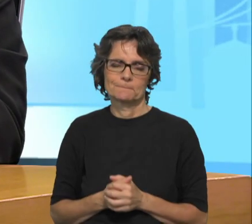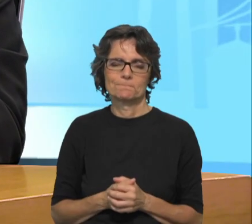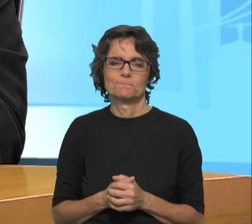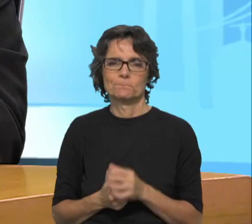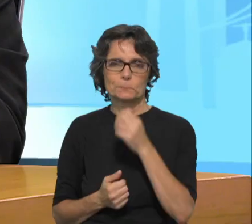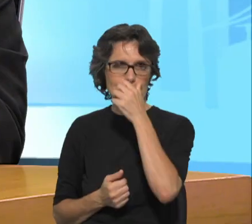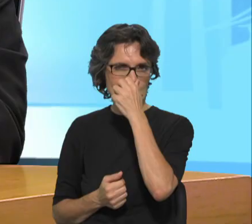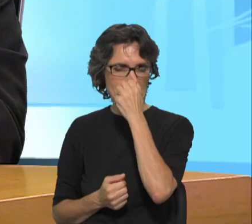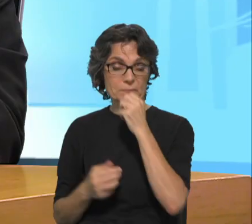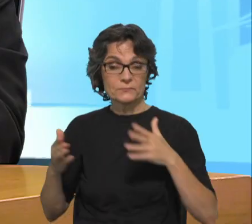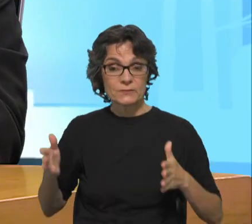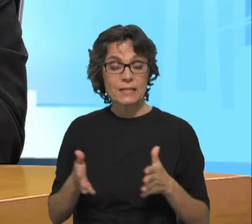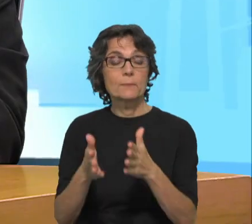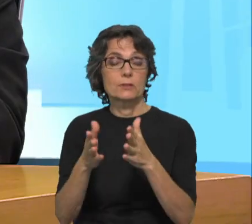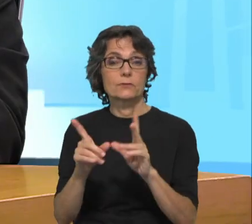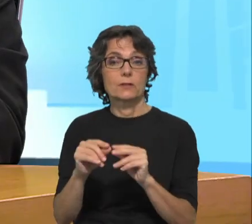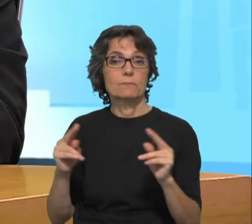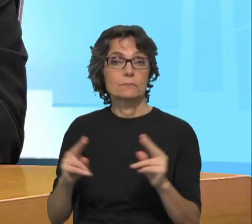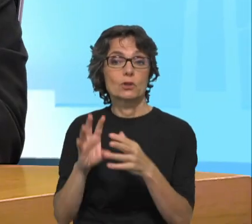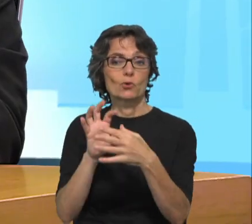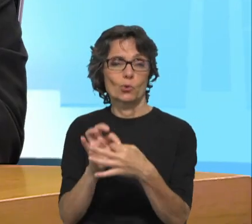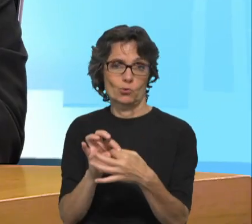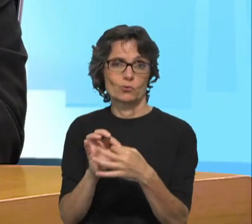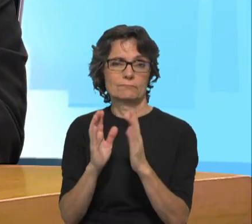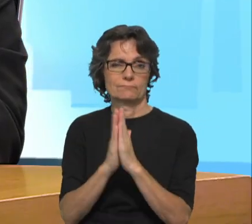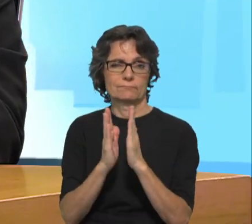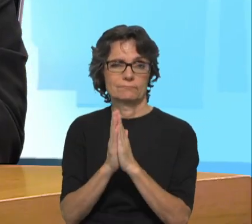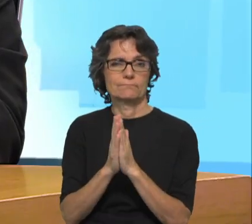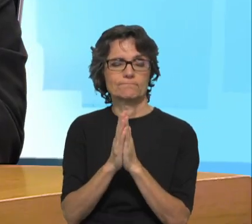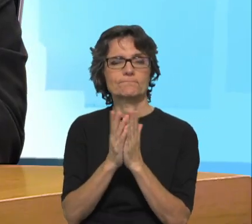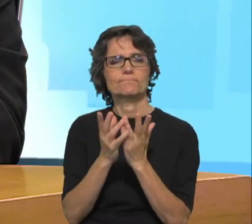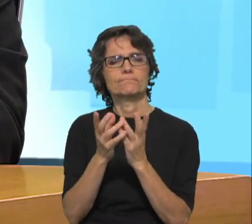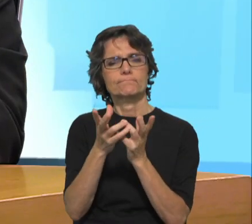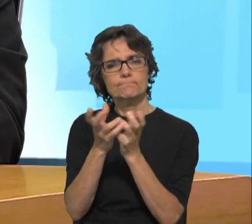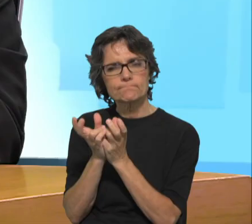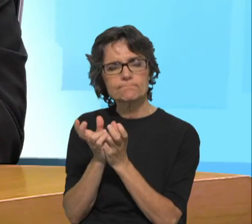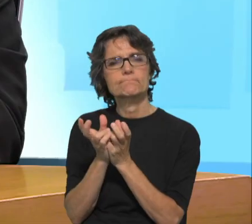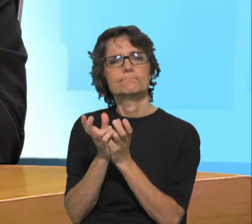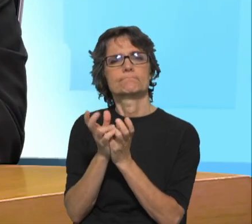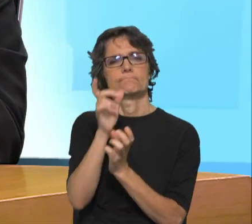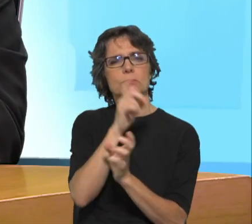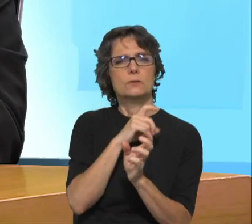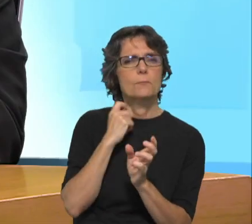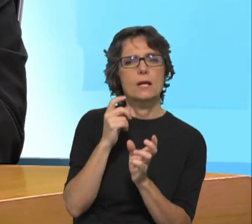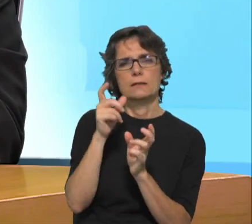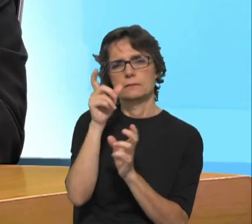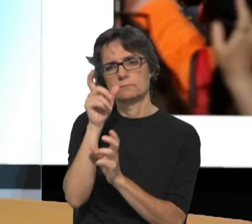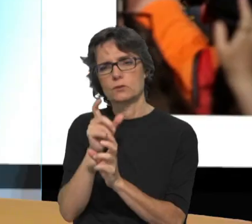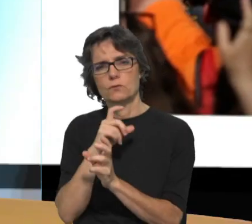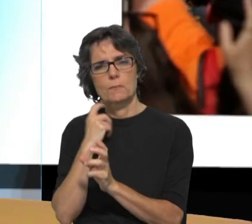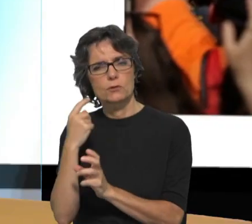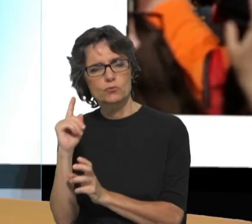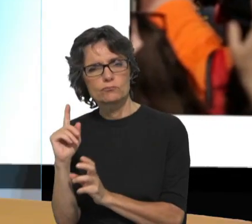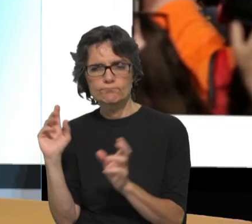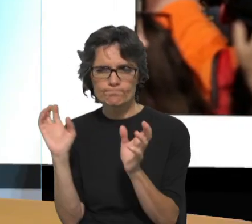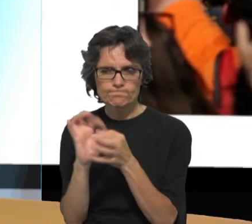caminho de sinodalidade, de escuta da própria Igreja e concretamente da realidade da Igreja de Beja, é também um